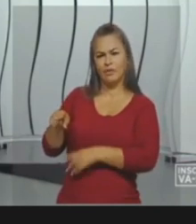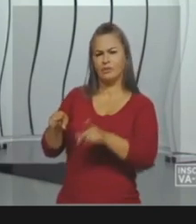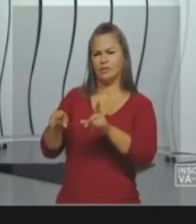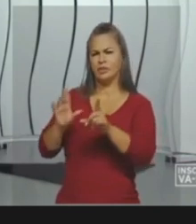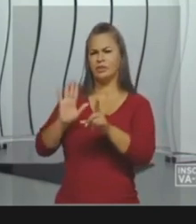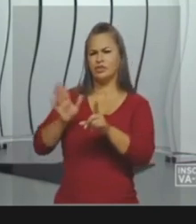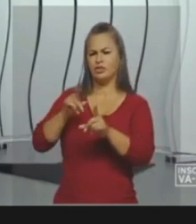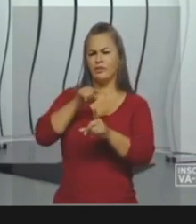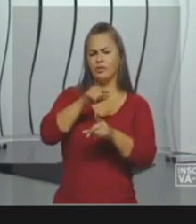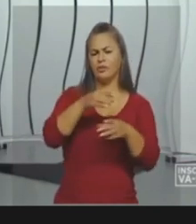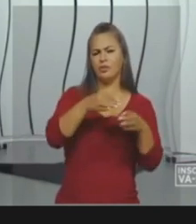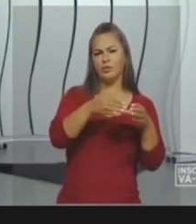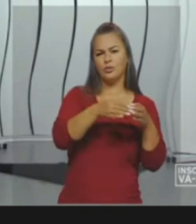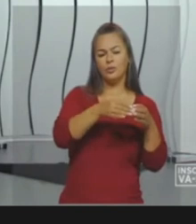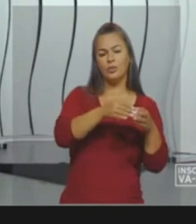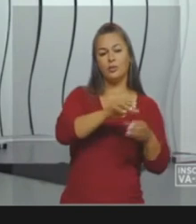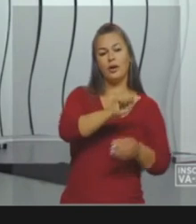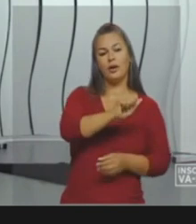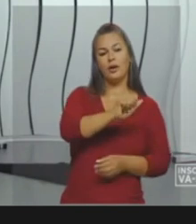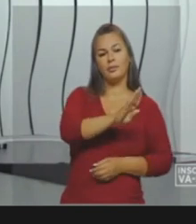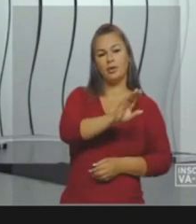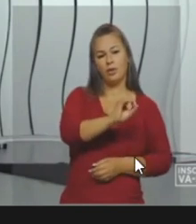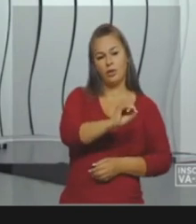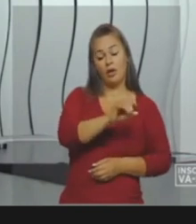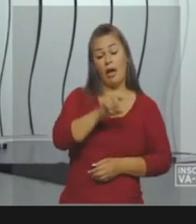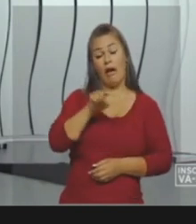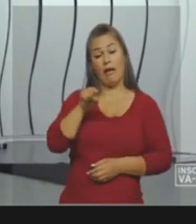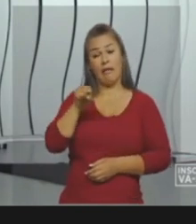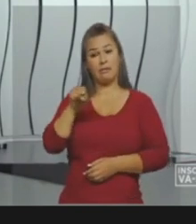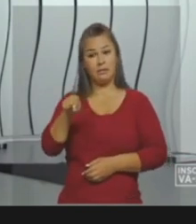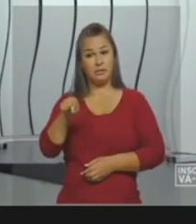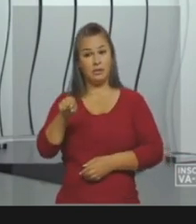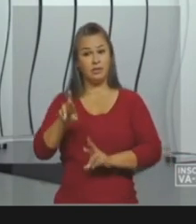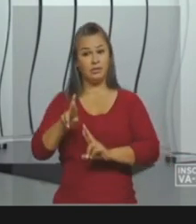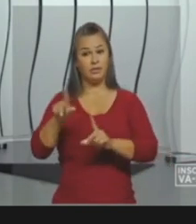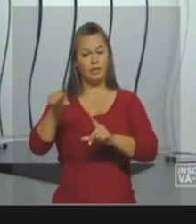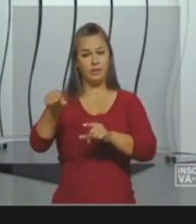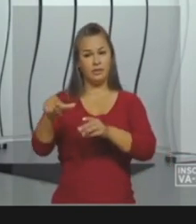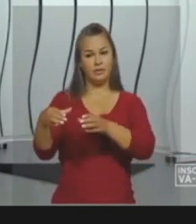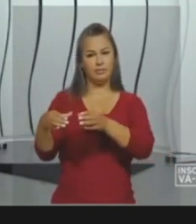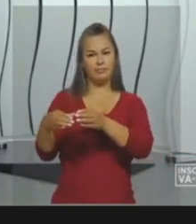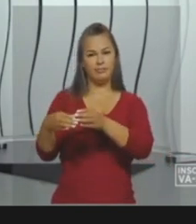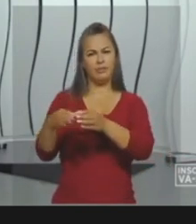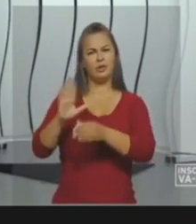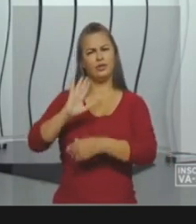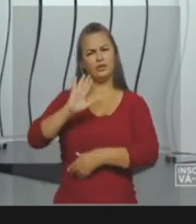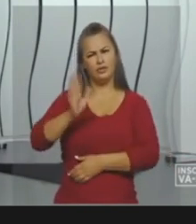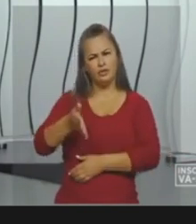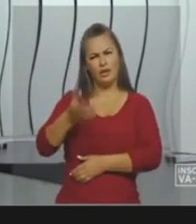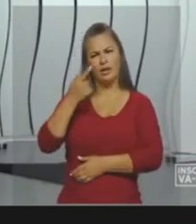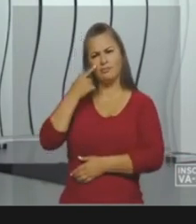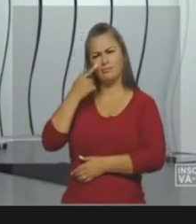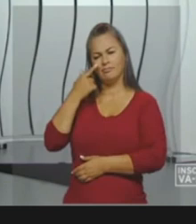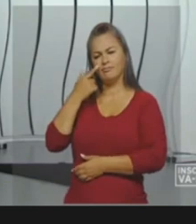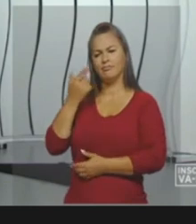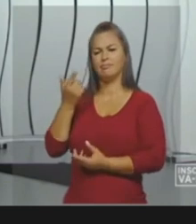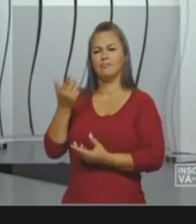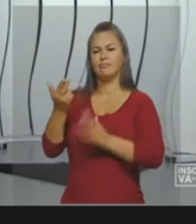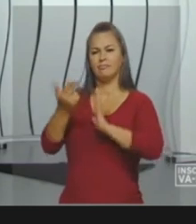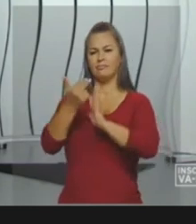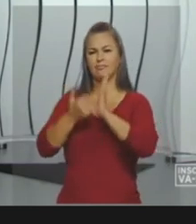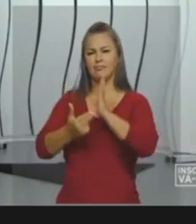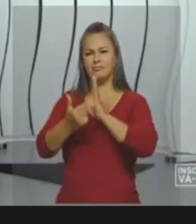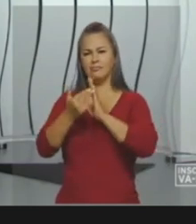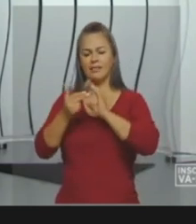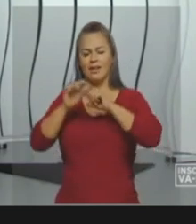o do sistema BO, aqui eu vou tratar de uma forma mais tranquila. Aqui eu já desenhei aqui então duas hemácias e o